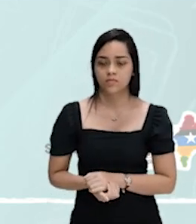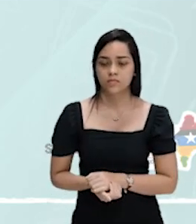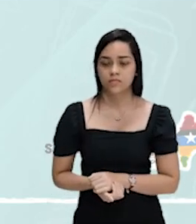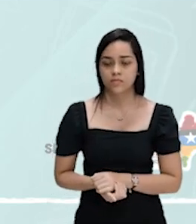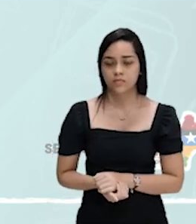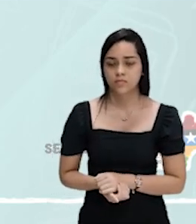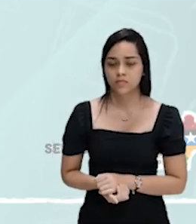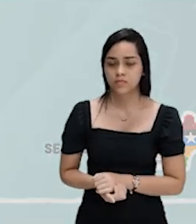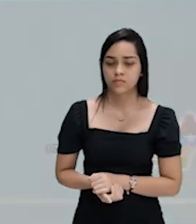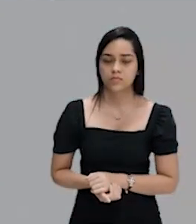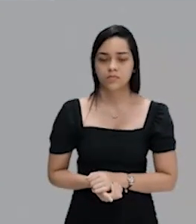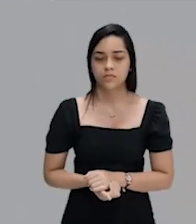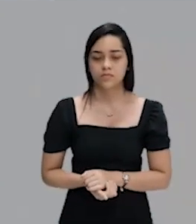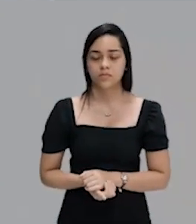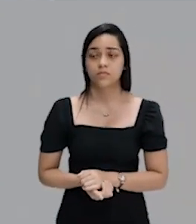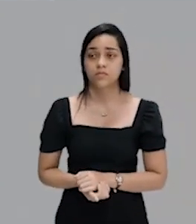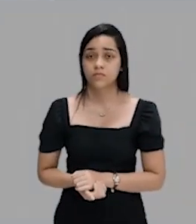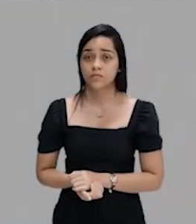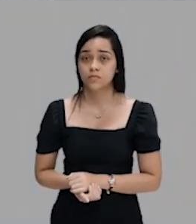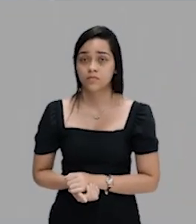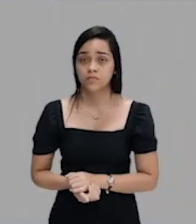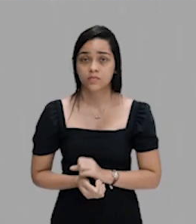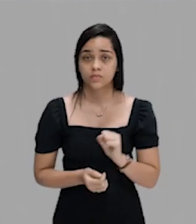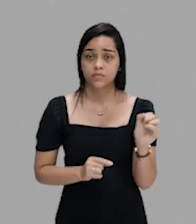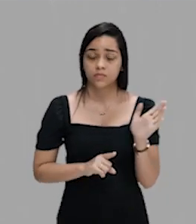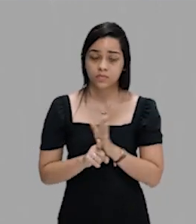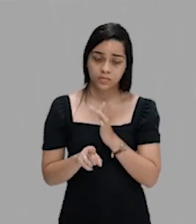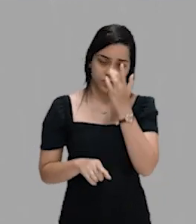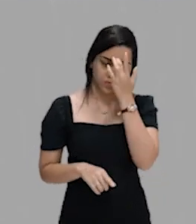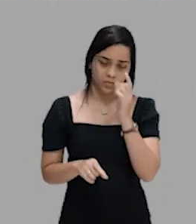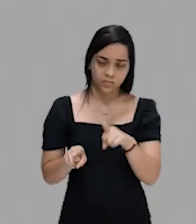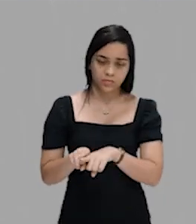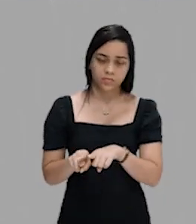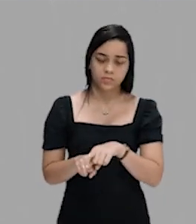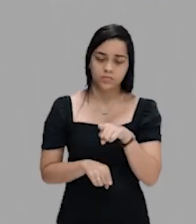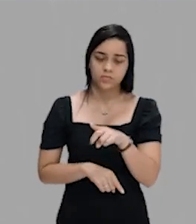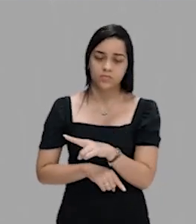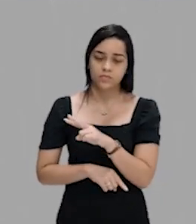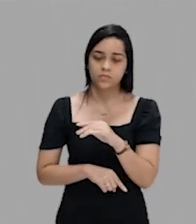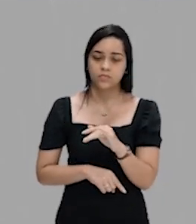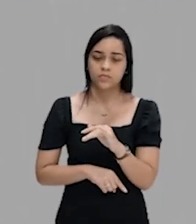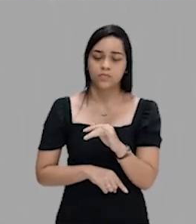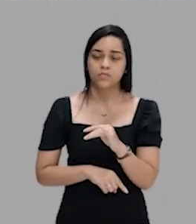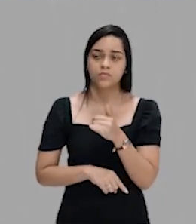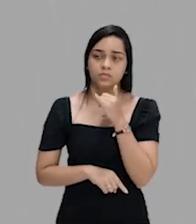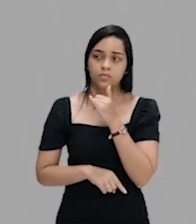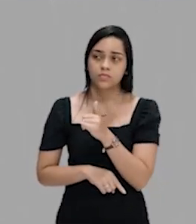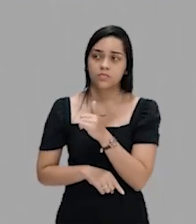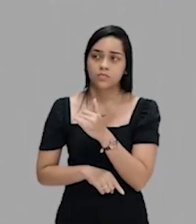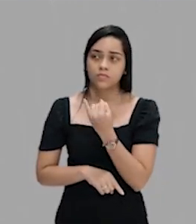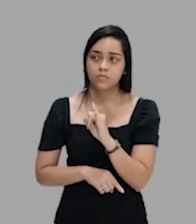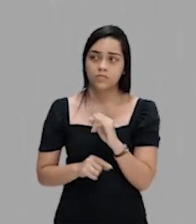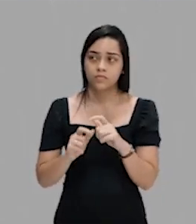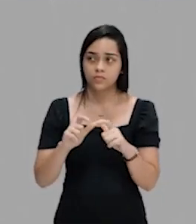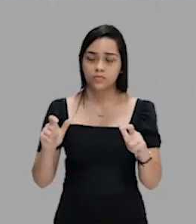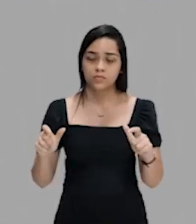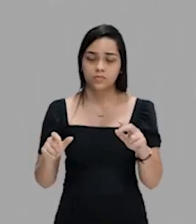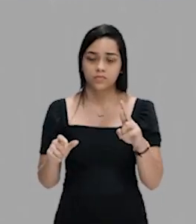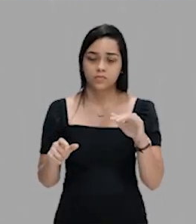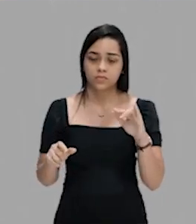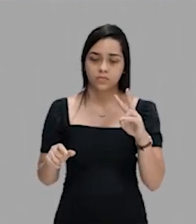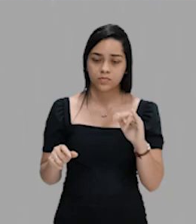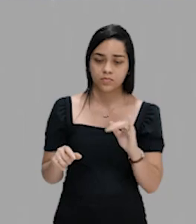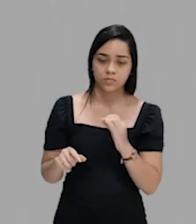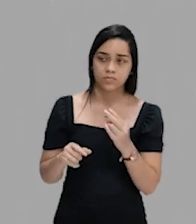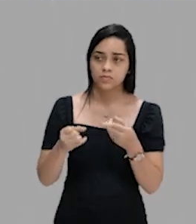de gerúndio mais uma fácil também você vai dizer se a oração adjetiva é